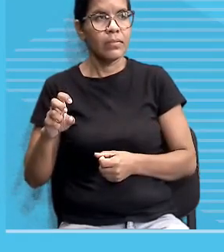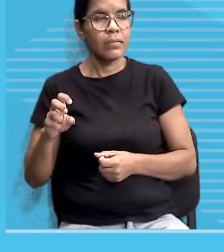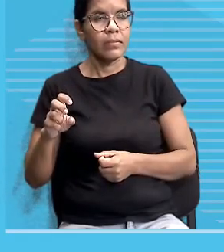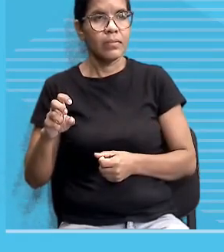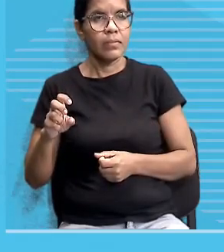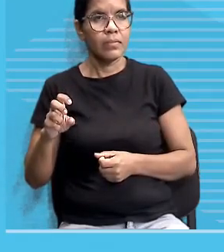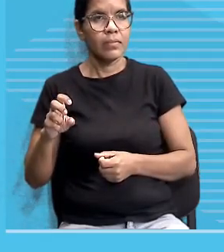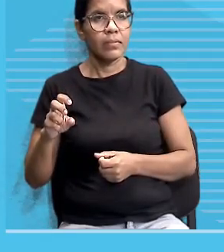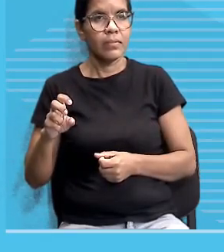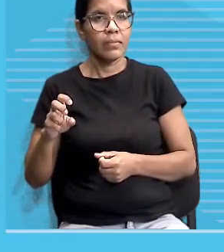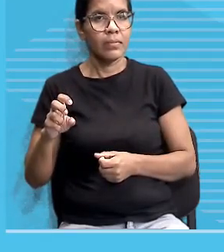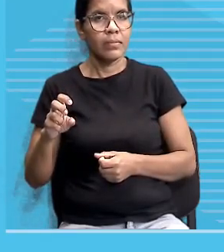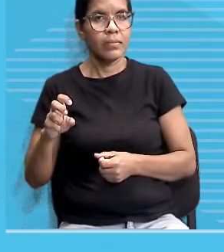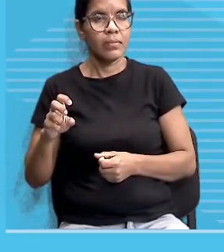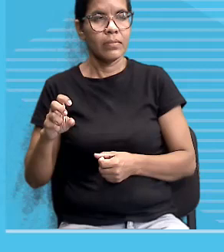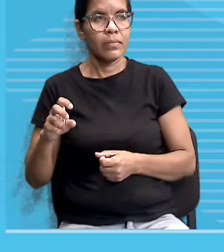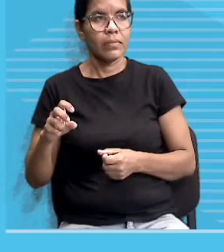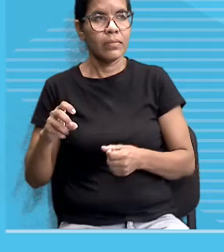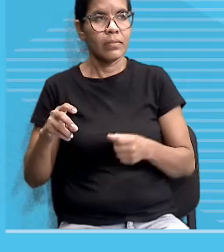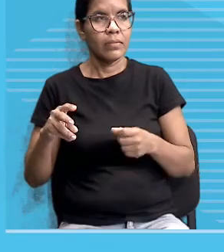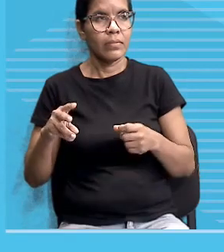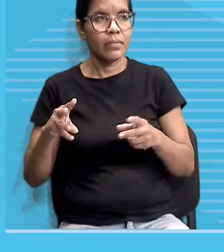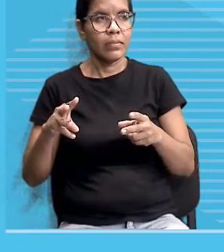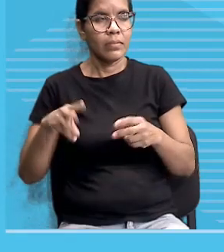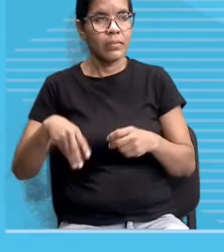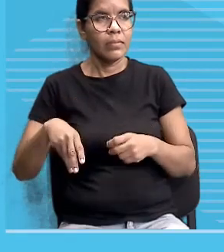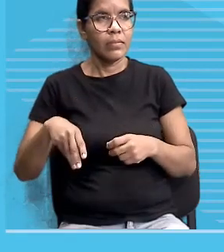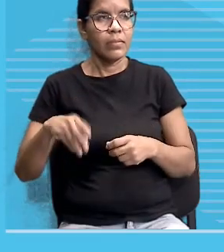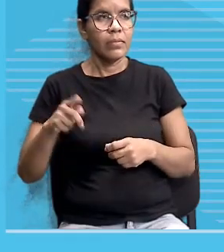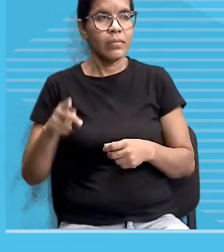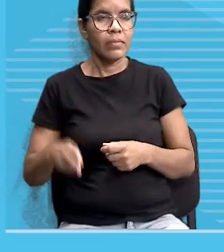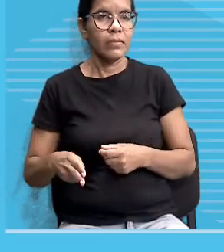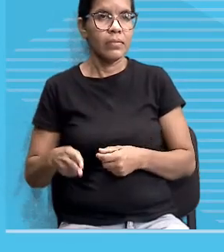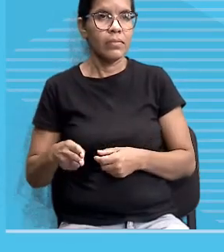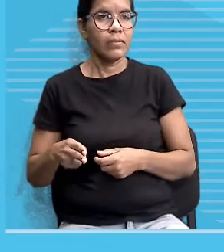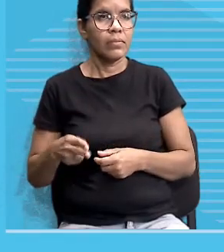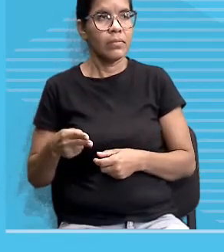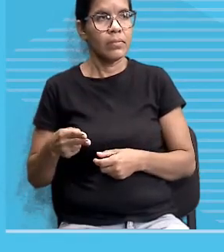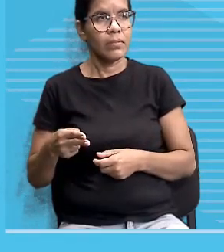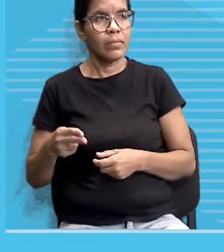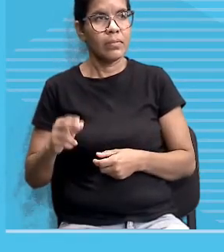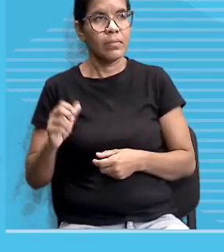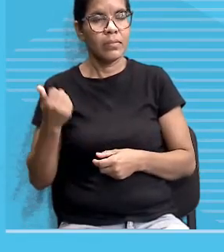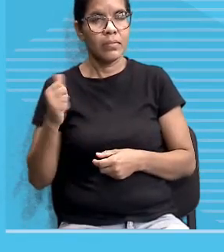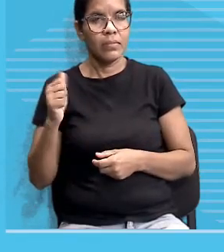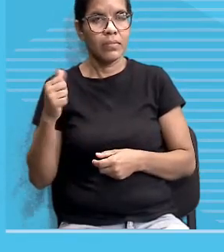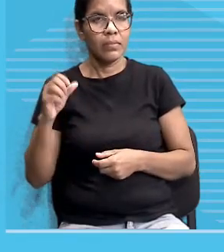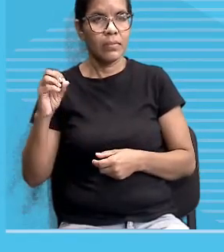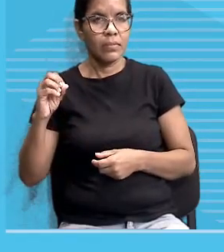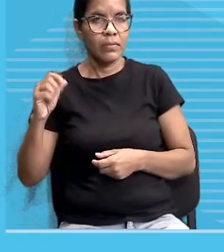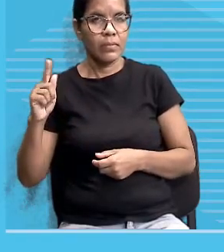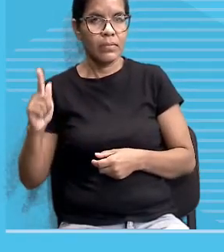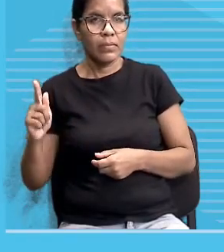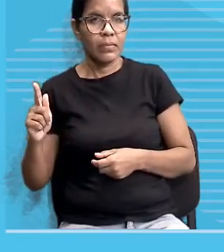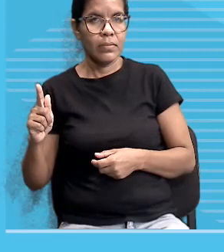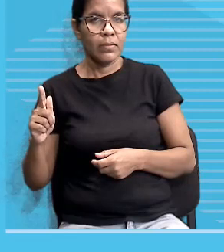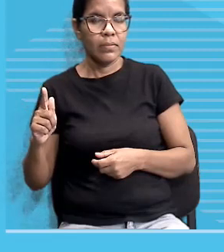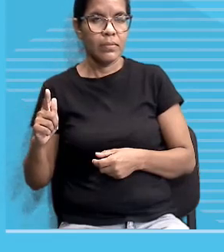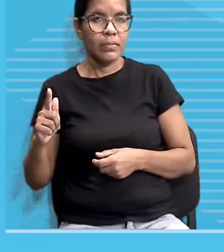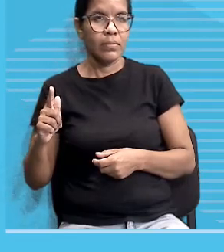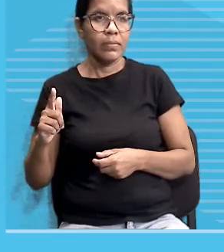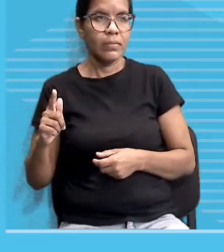e eu tenho a massa igual a 80 gramas